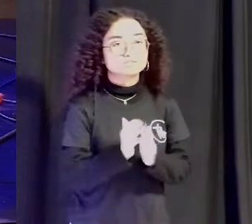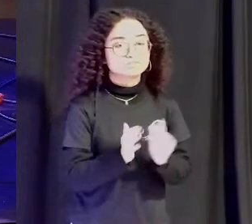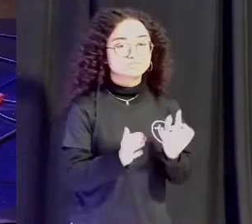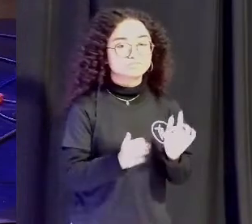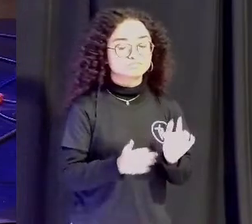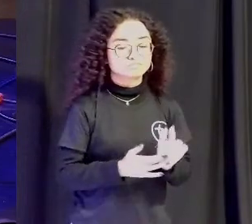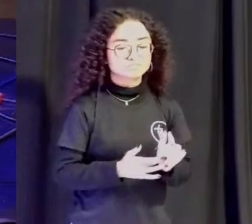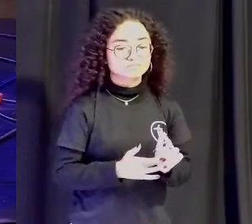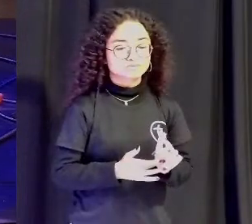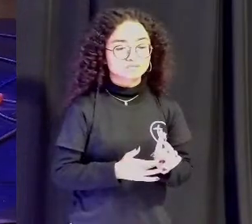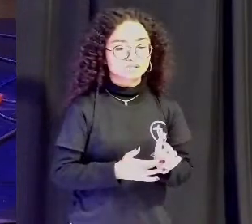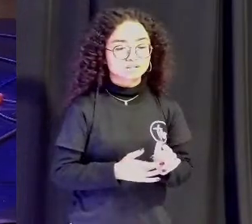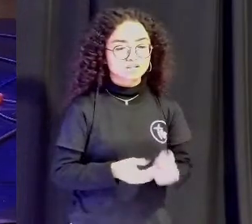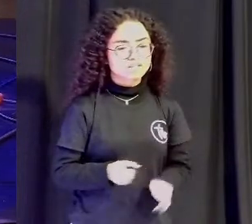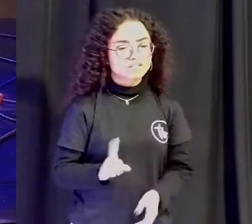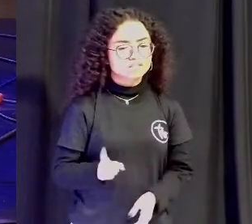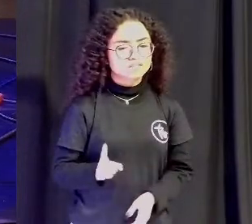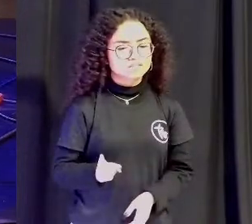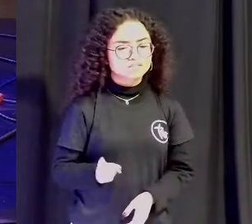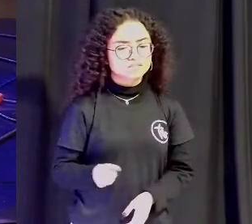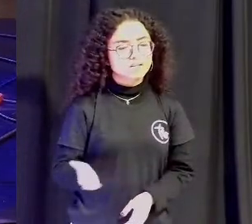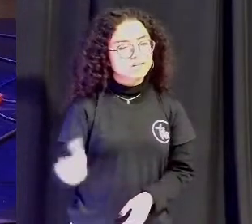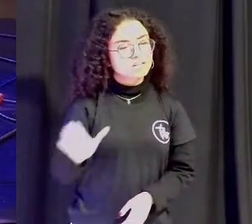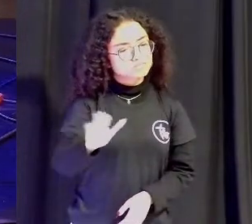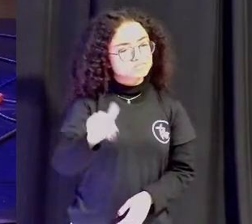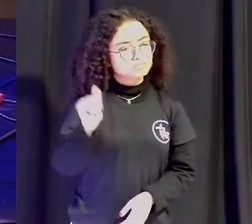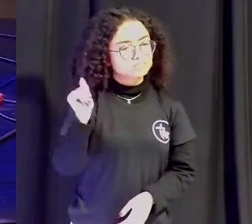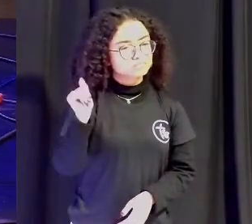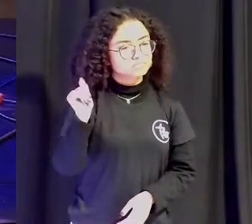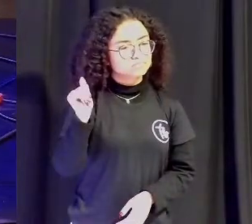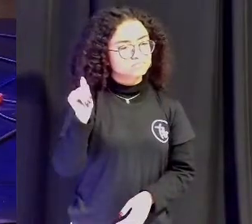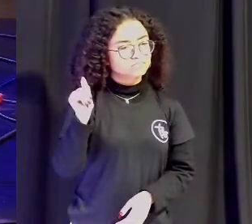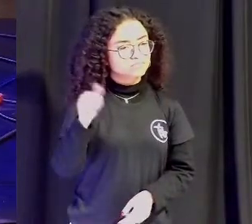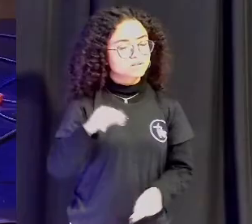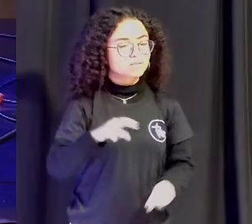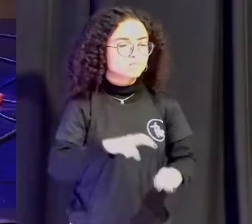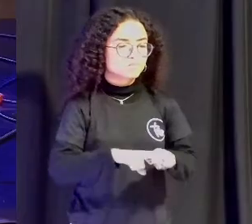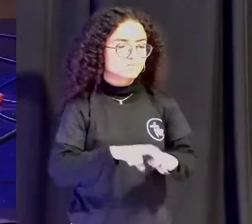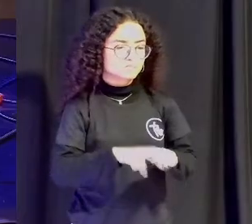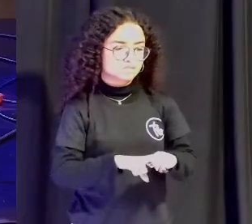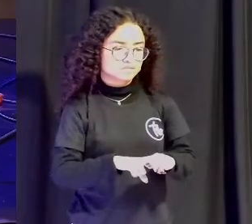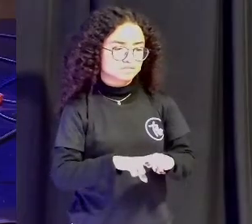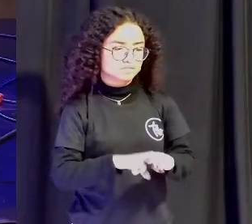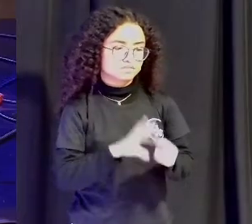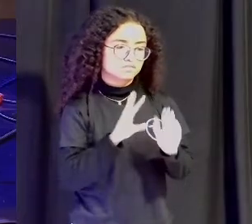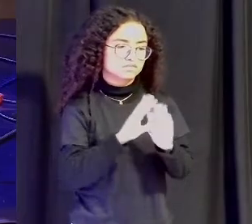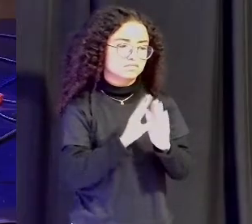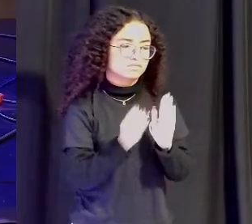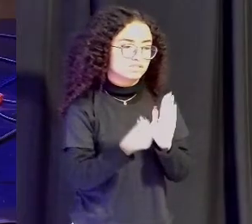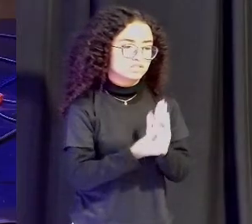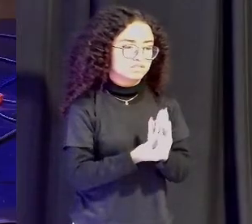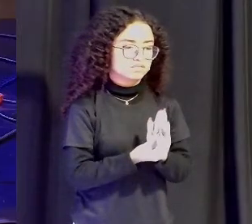Jesus não nos chamou para nos assentarmos em bancos de igreja.